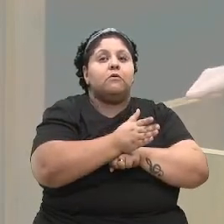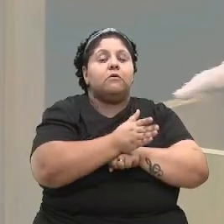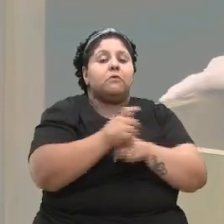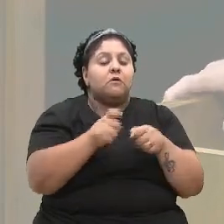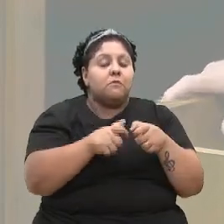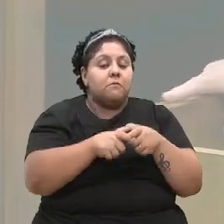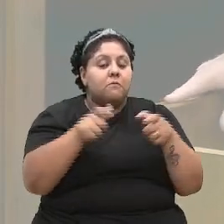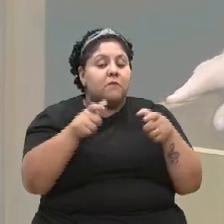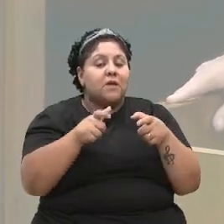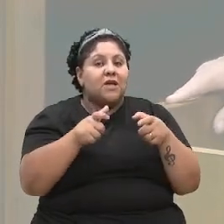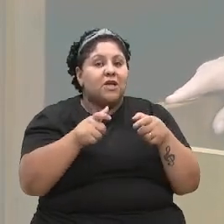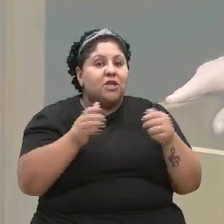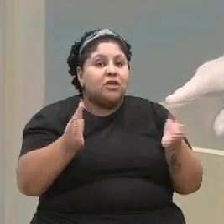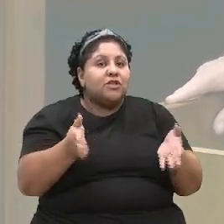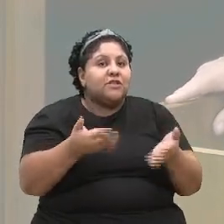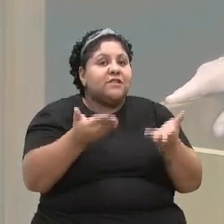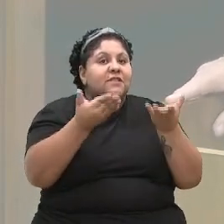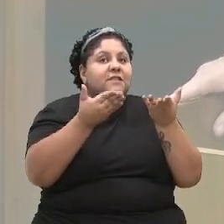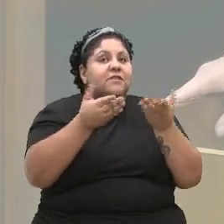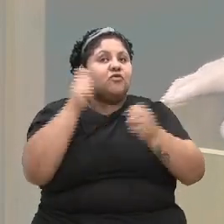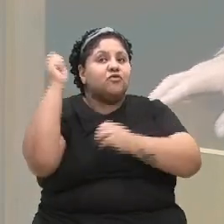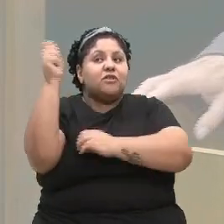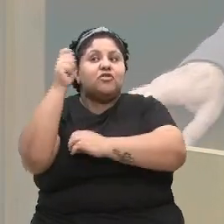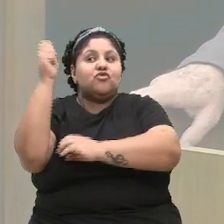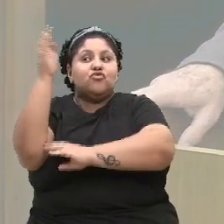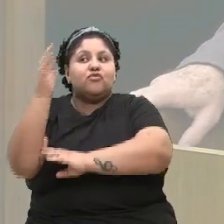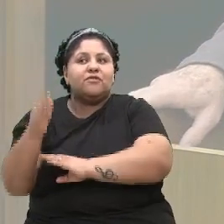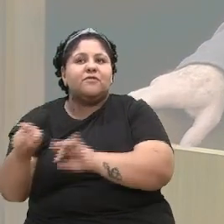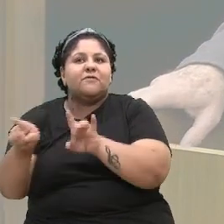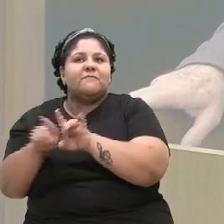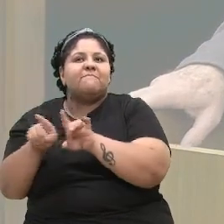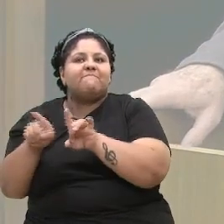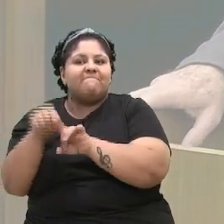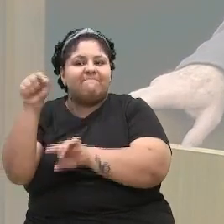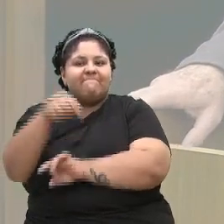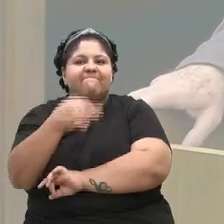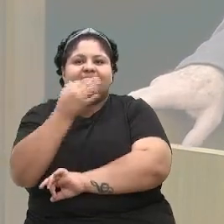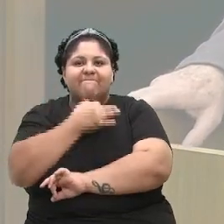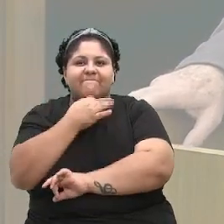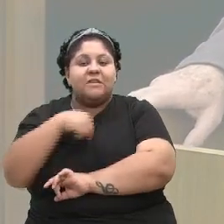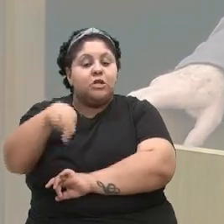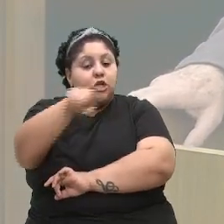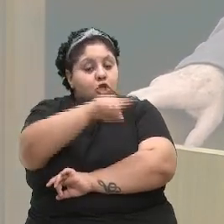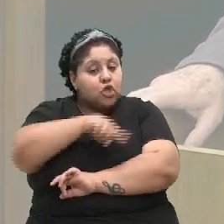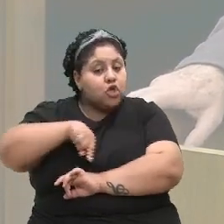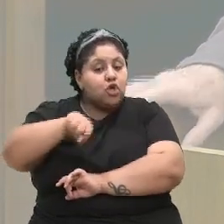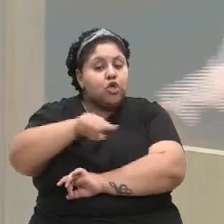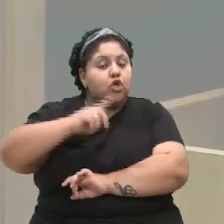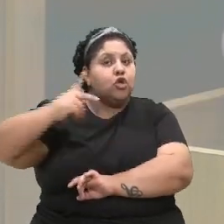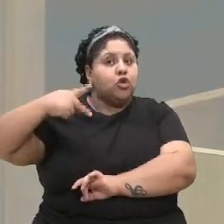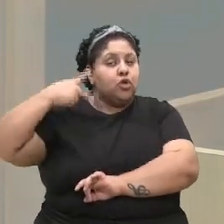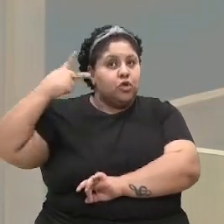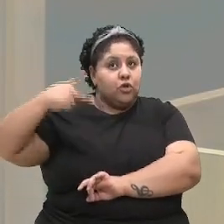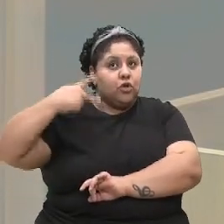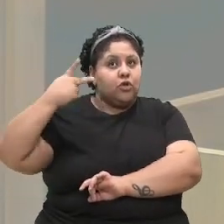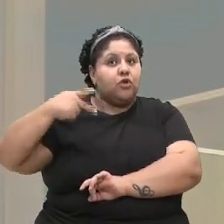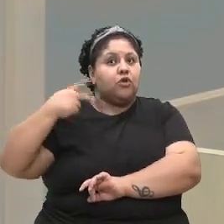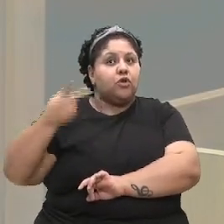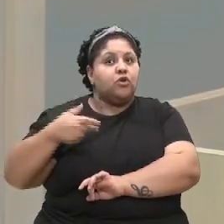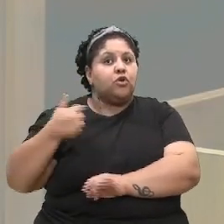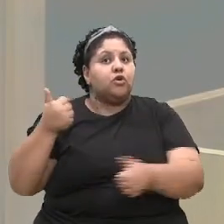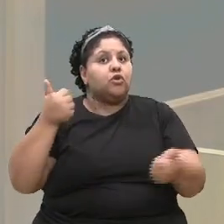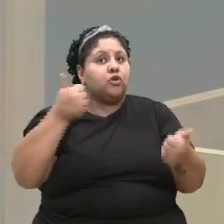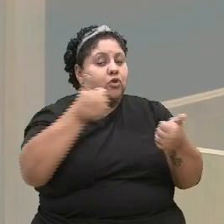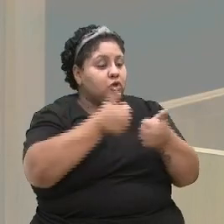maiores eventos do Rio Grande e do Brasil, que é a Festa da Uva. E nós, vereadores, estávamos lá,